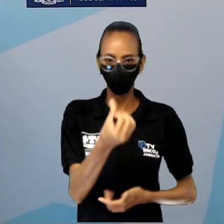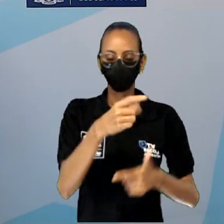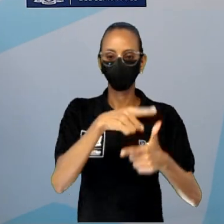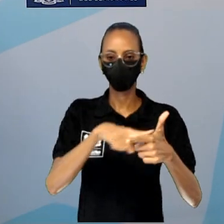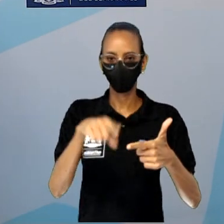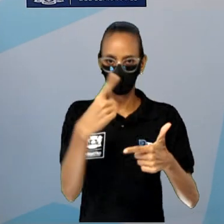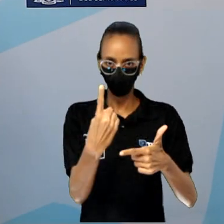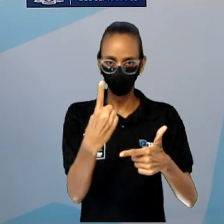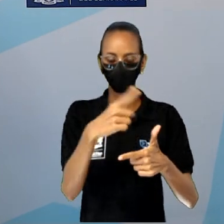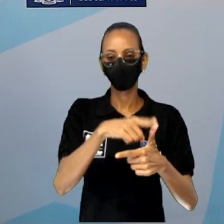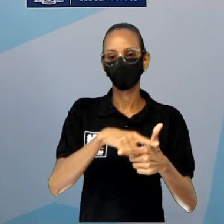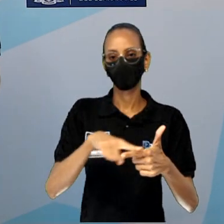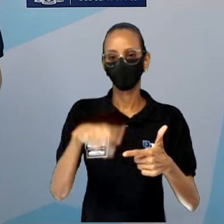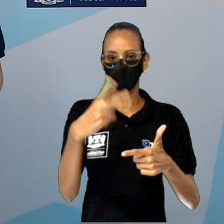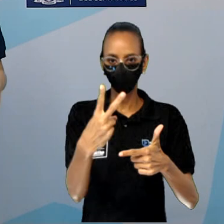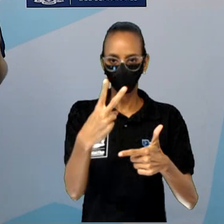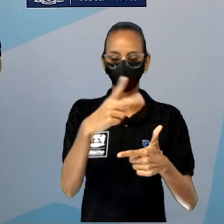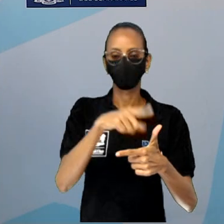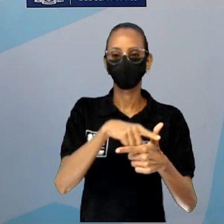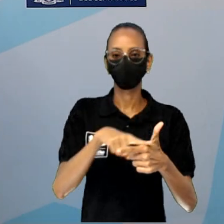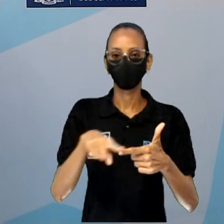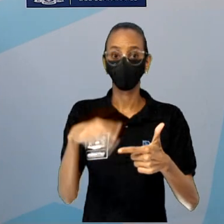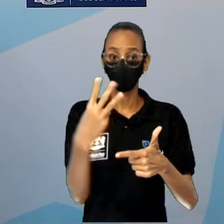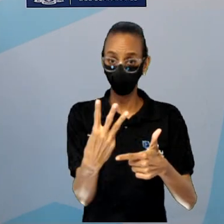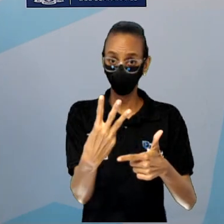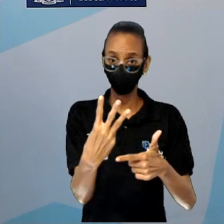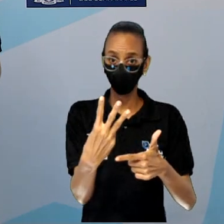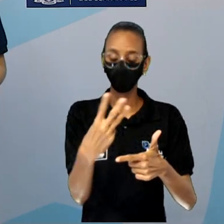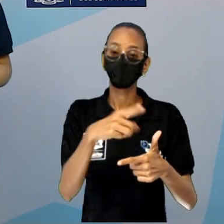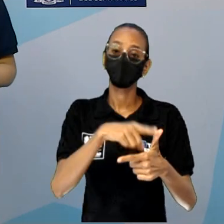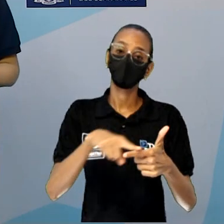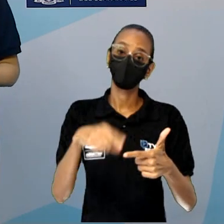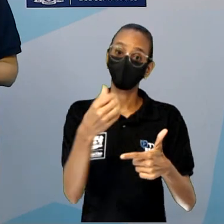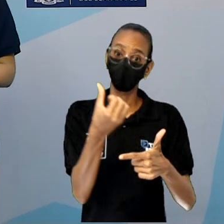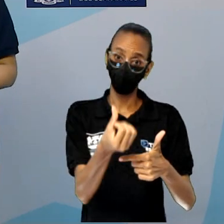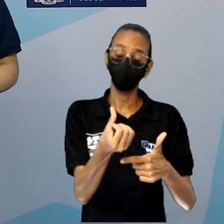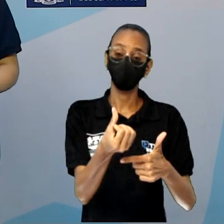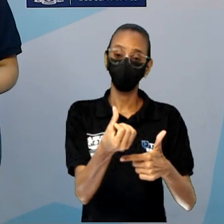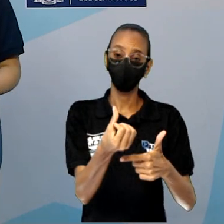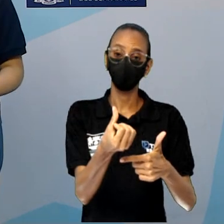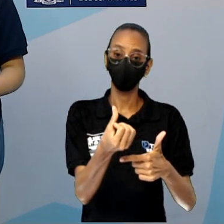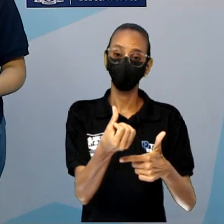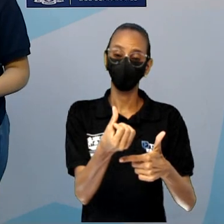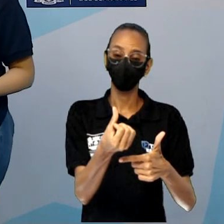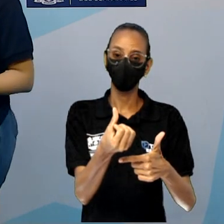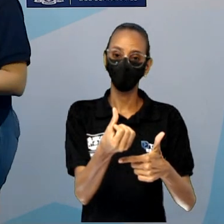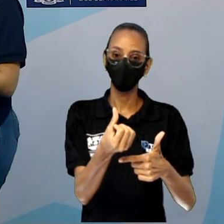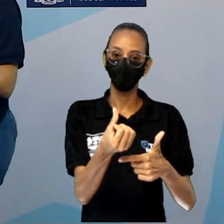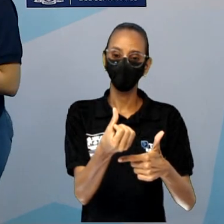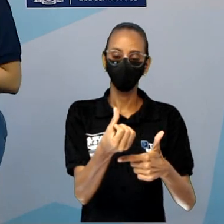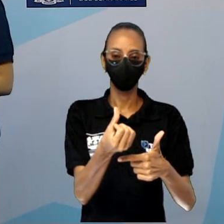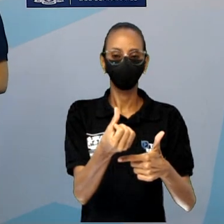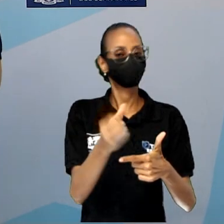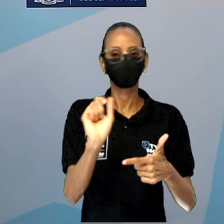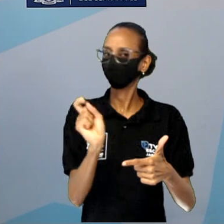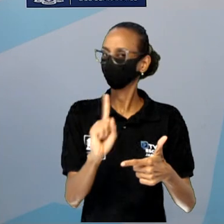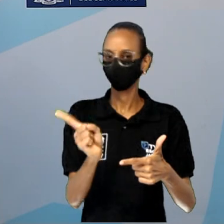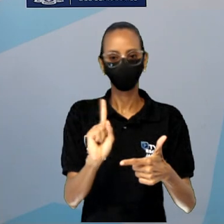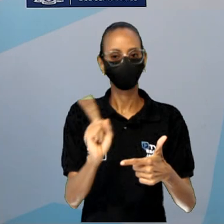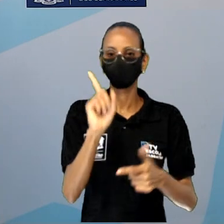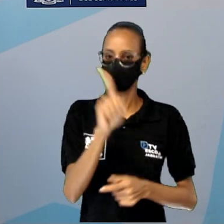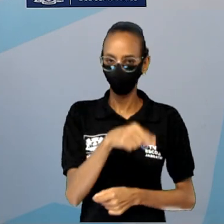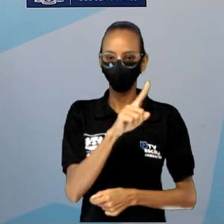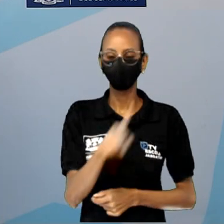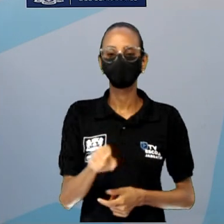para 1, para 2, para 3 e para 6. Tem muito divisor aí, né? Então, não é número